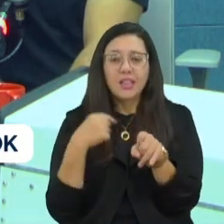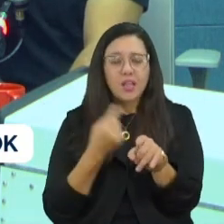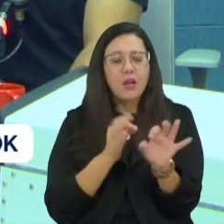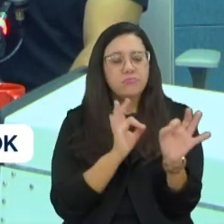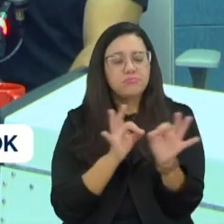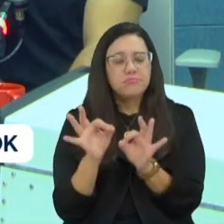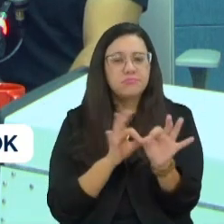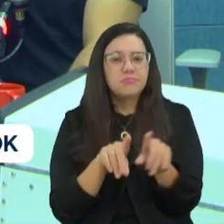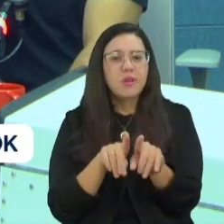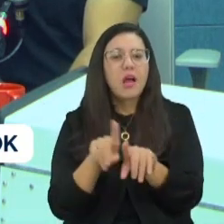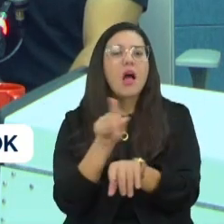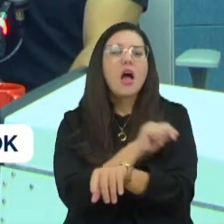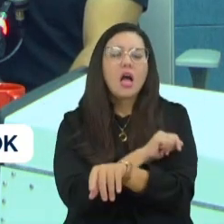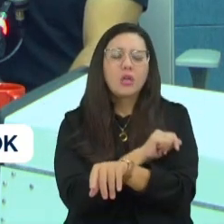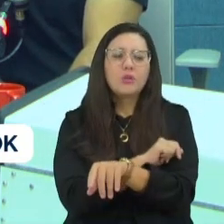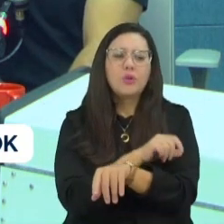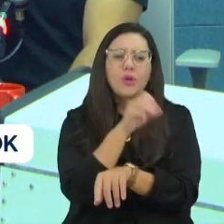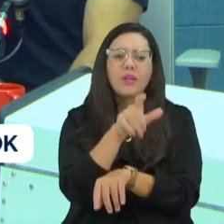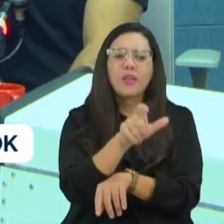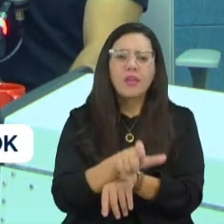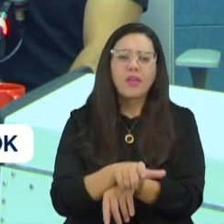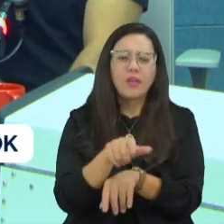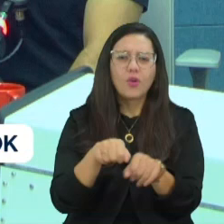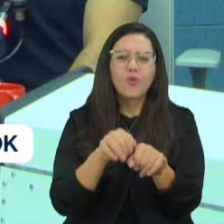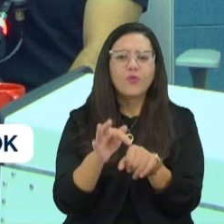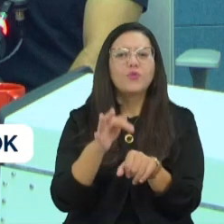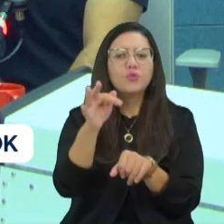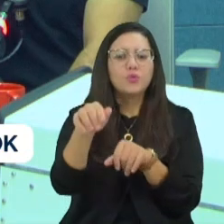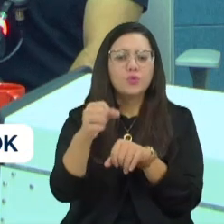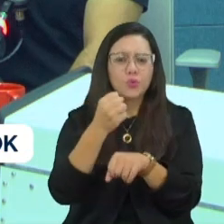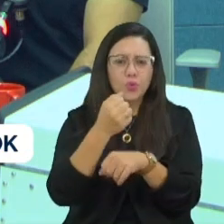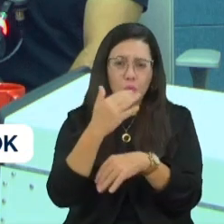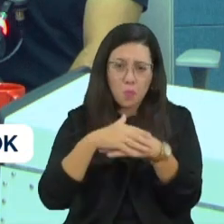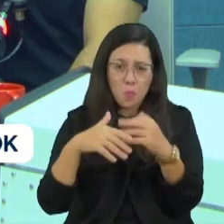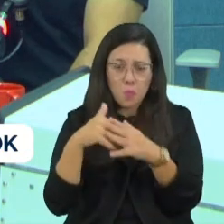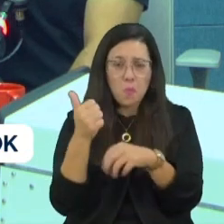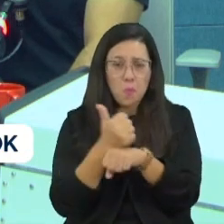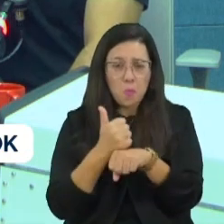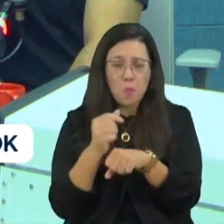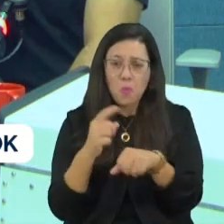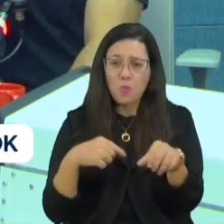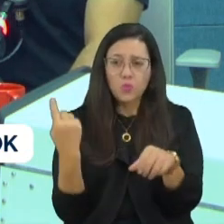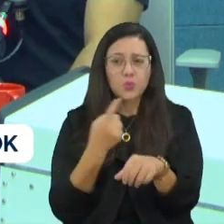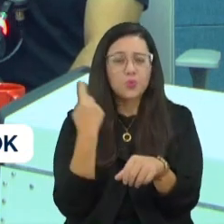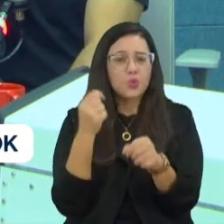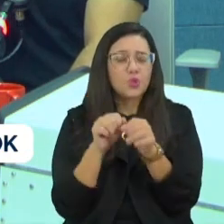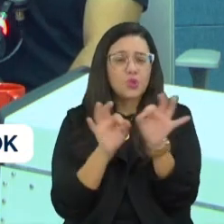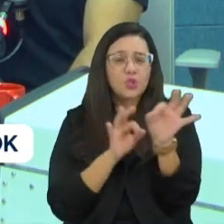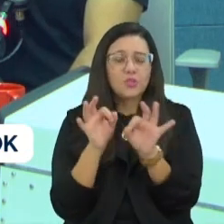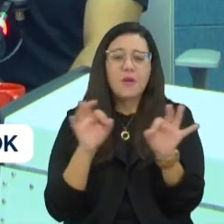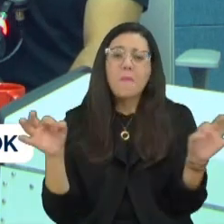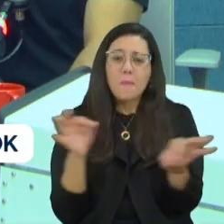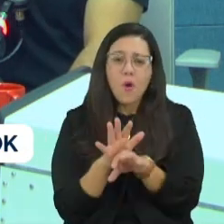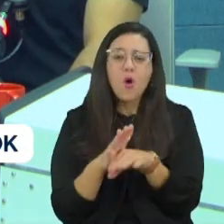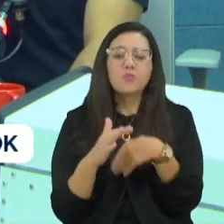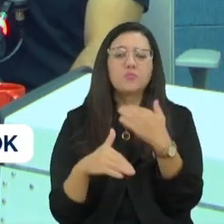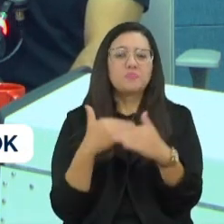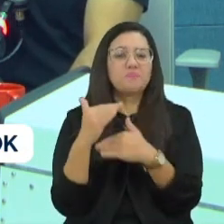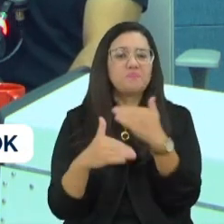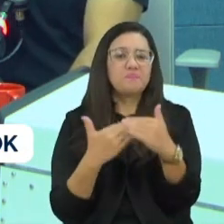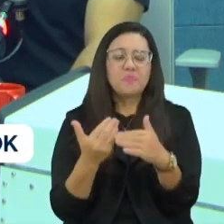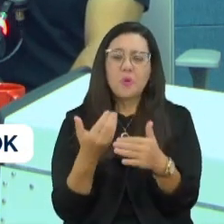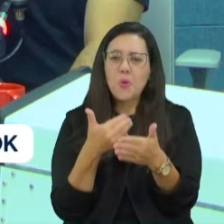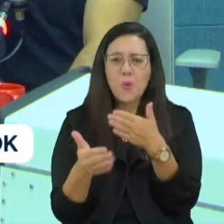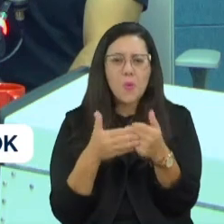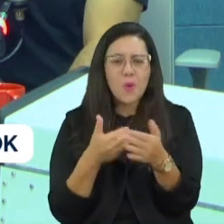o aluno, né, o profissional, para o mercado de uma forma geral, né? Esse aluno está pronto para desenvolver qualquer